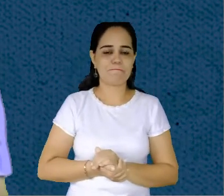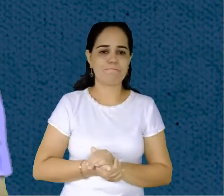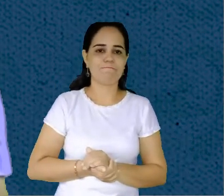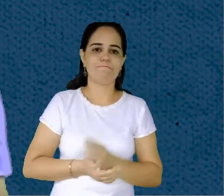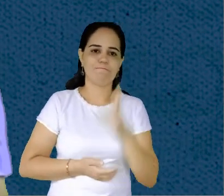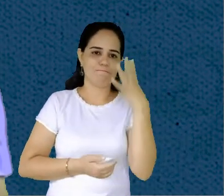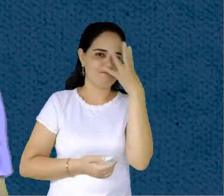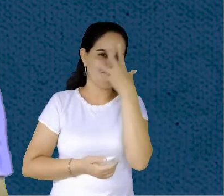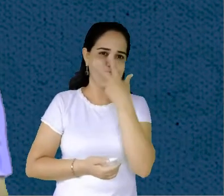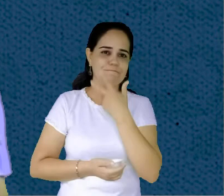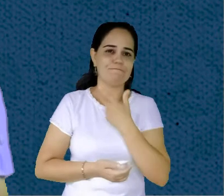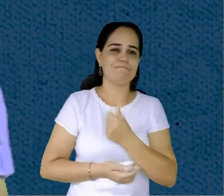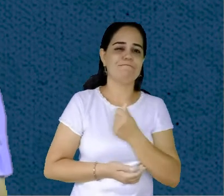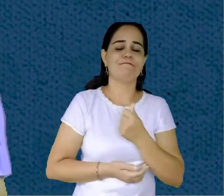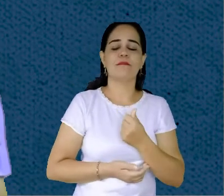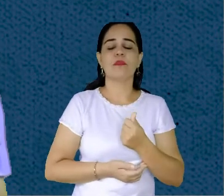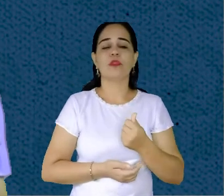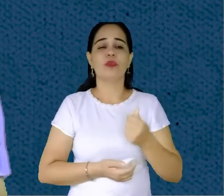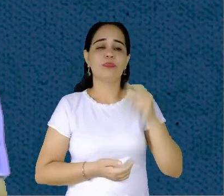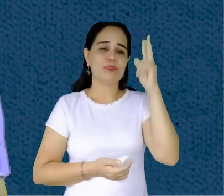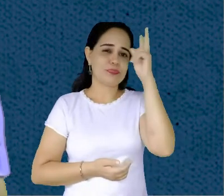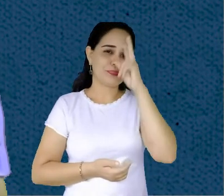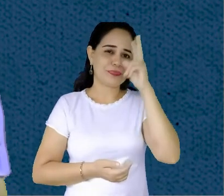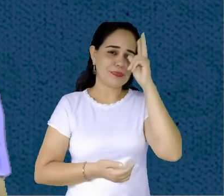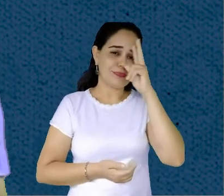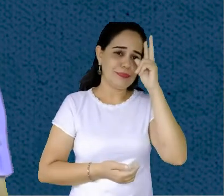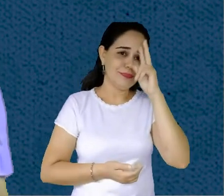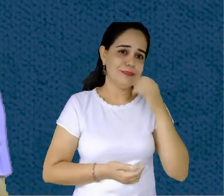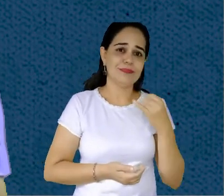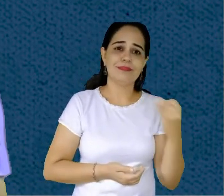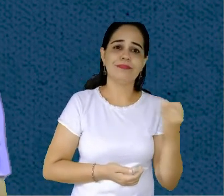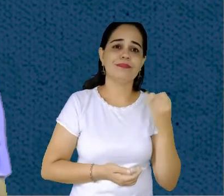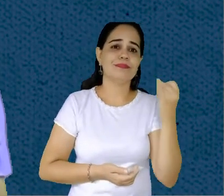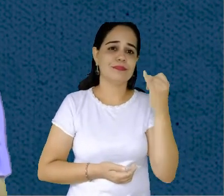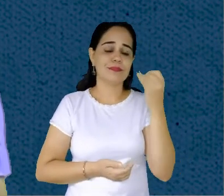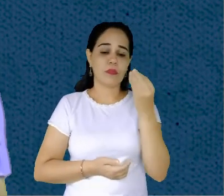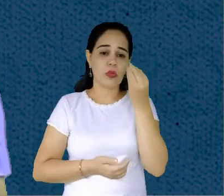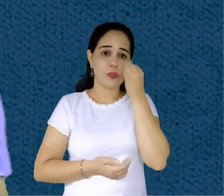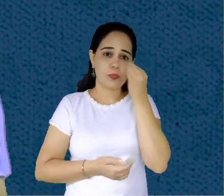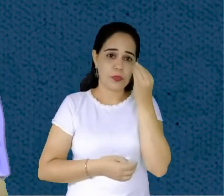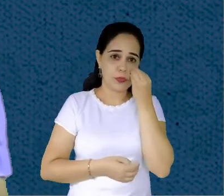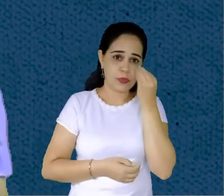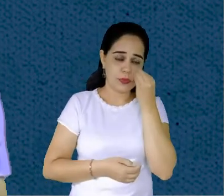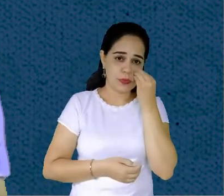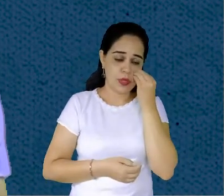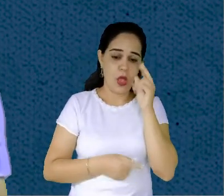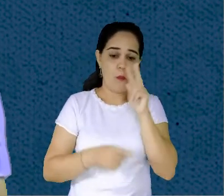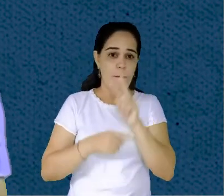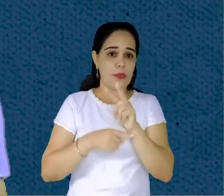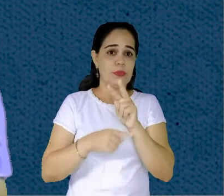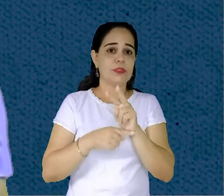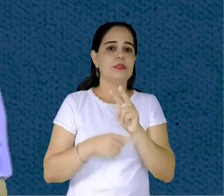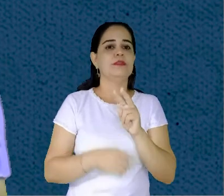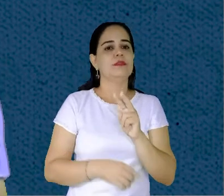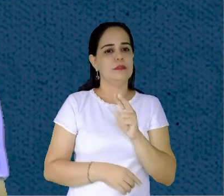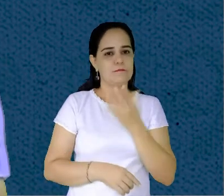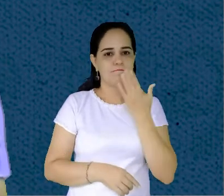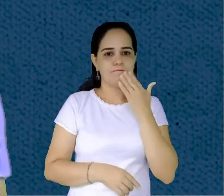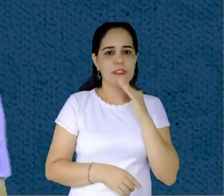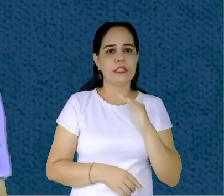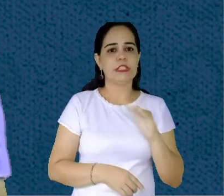a necessidade de estarmos mais atentos na defesa das crianças, das nossas crianças, o nosso